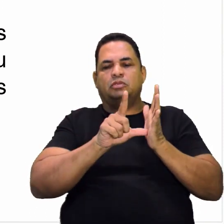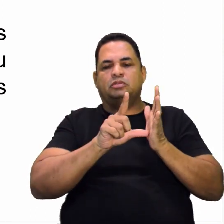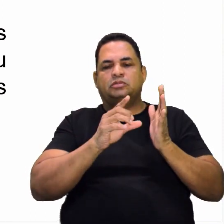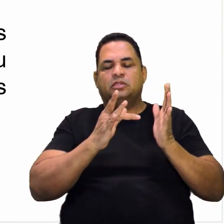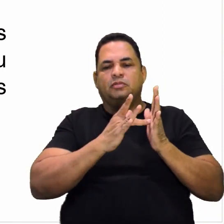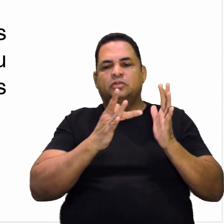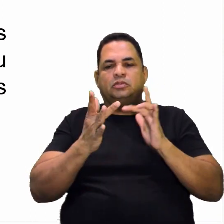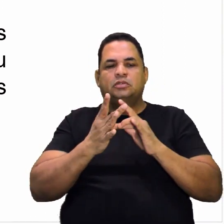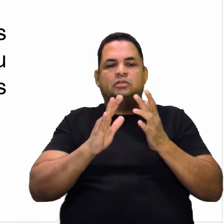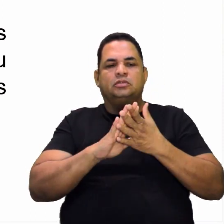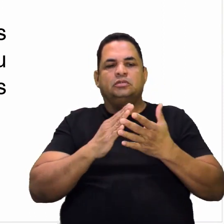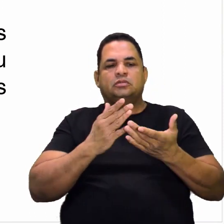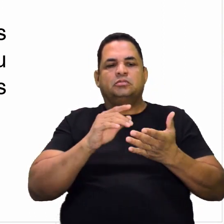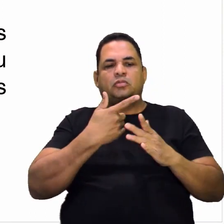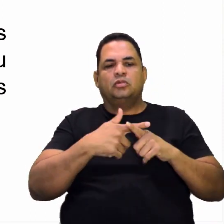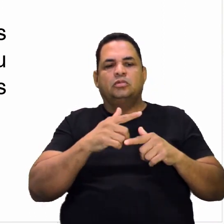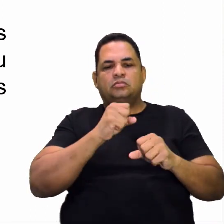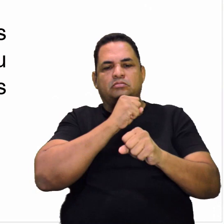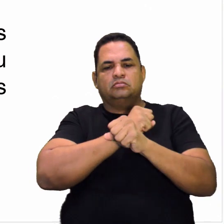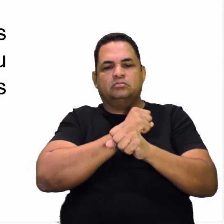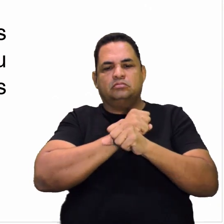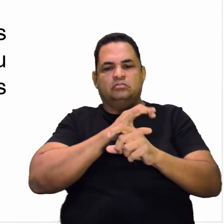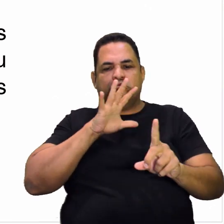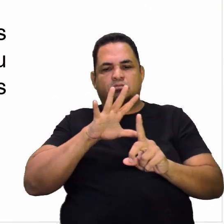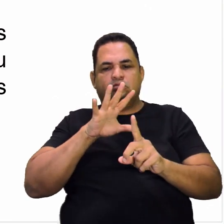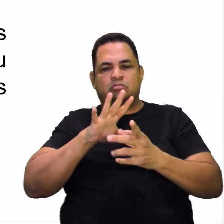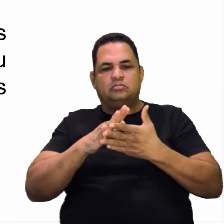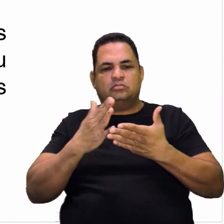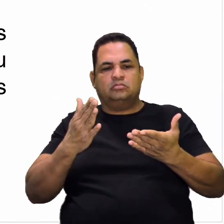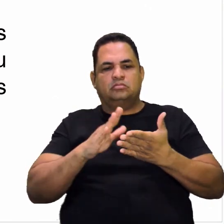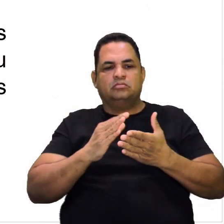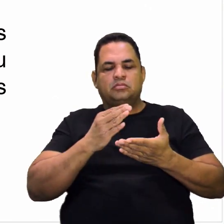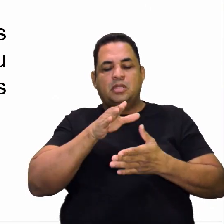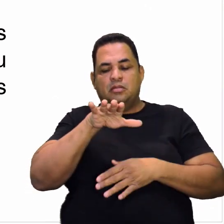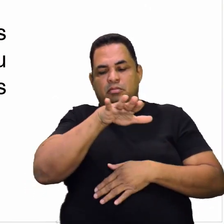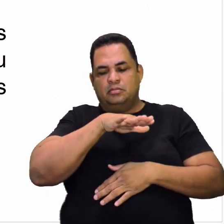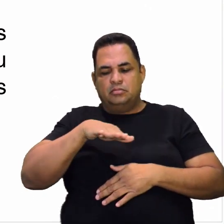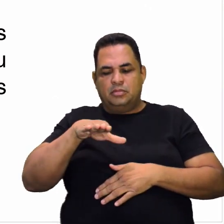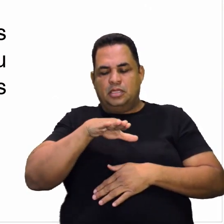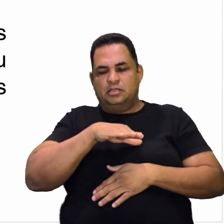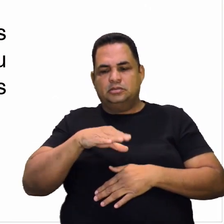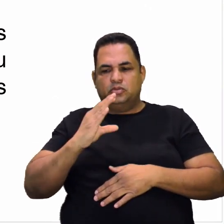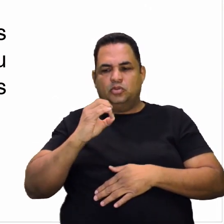escravismo, que afetou mais fortemente sua parte ocidental.